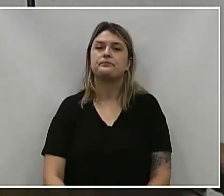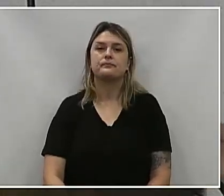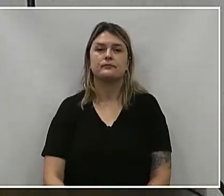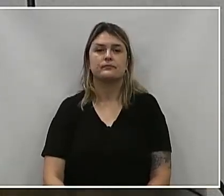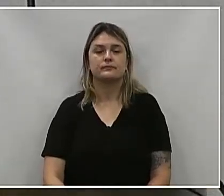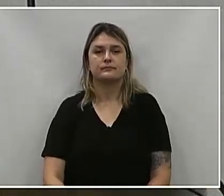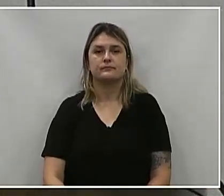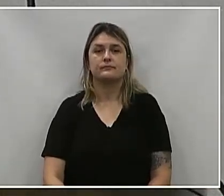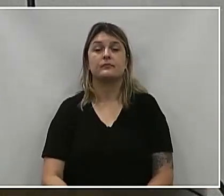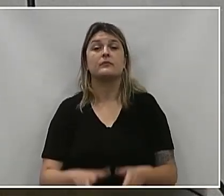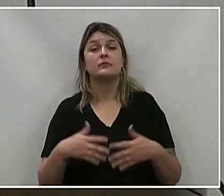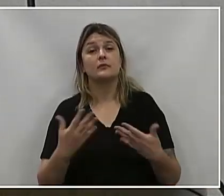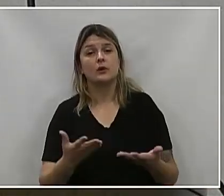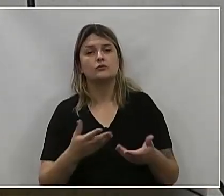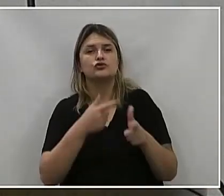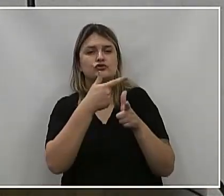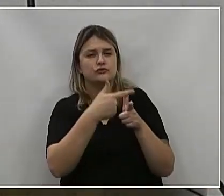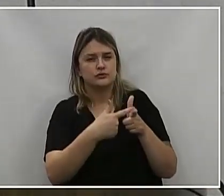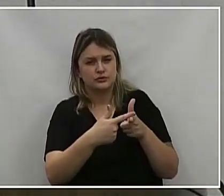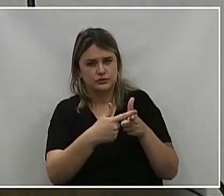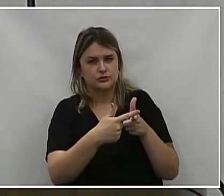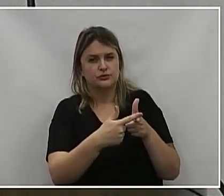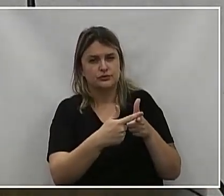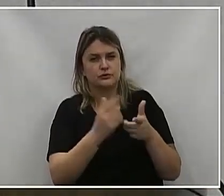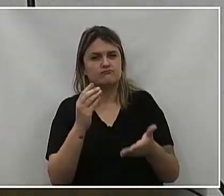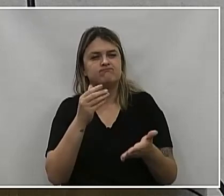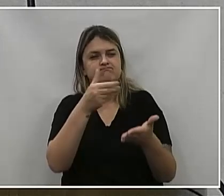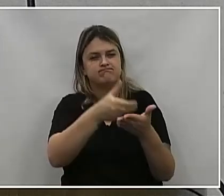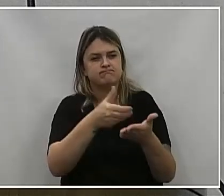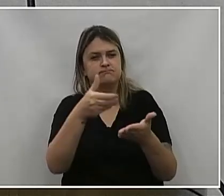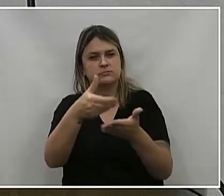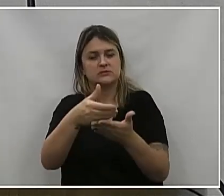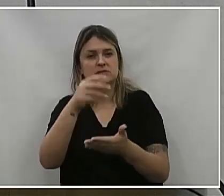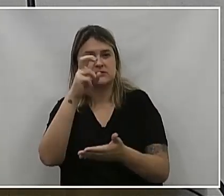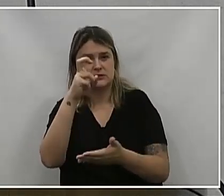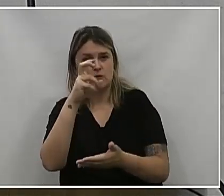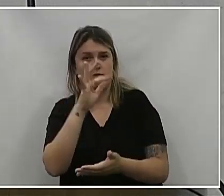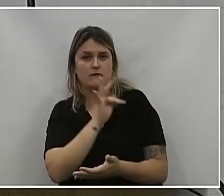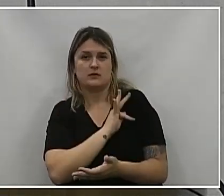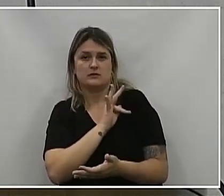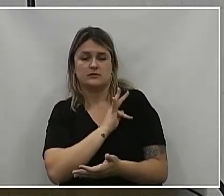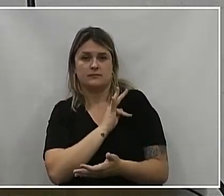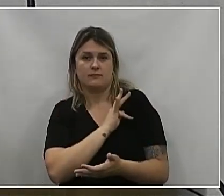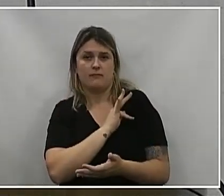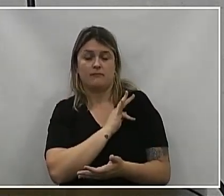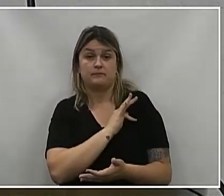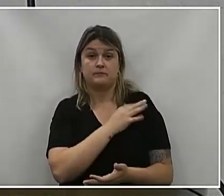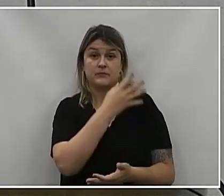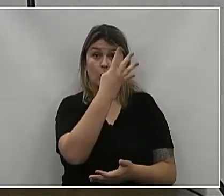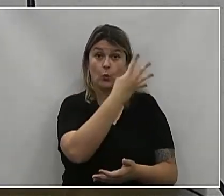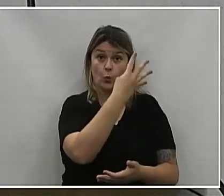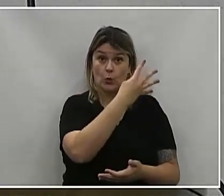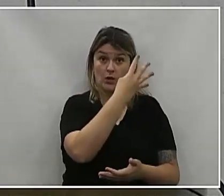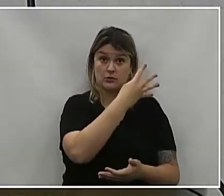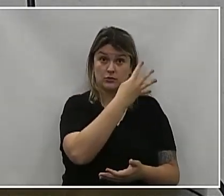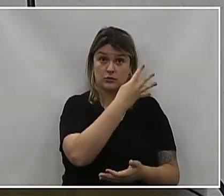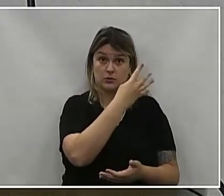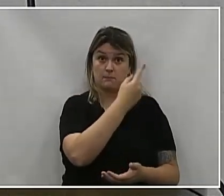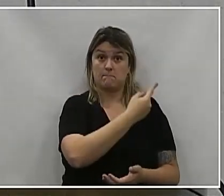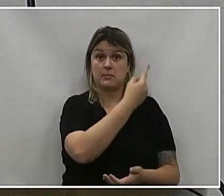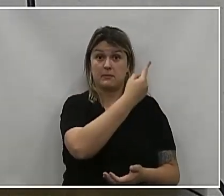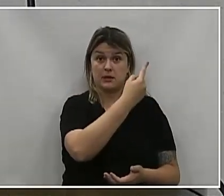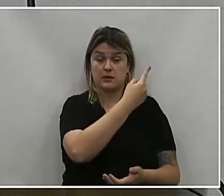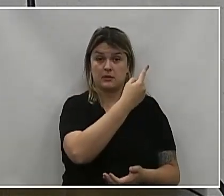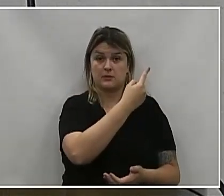Ok. Então, divididos esse desembolso em 5 fases. As 4 primeiras fases,